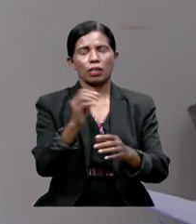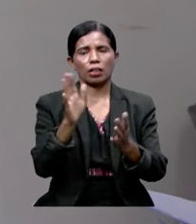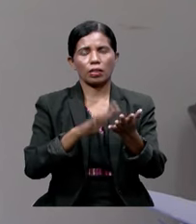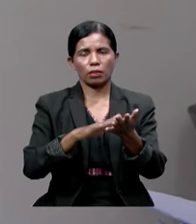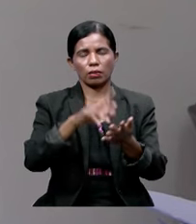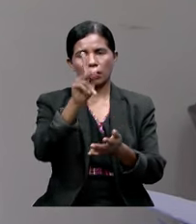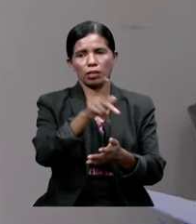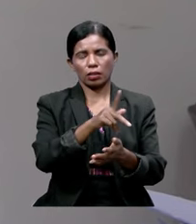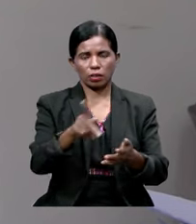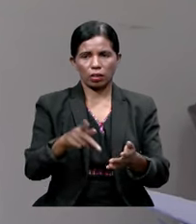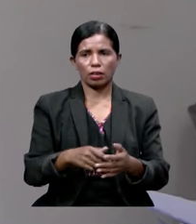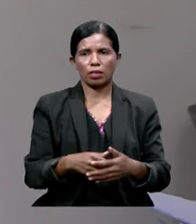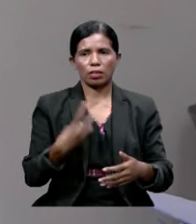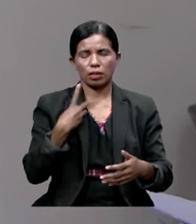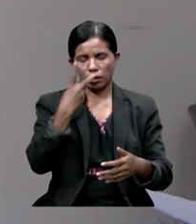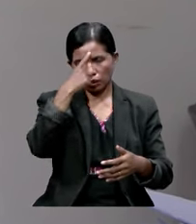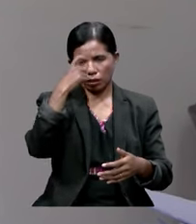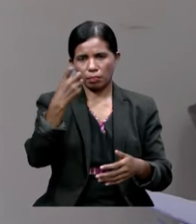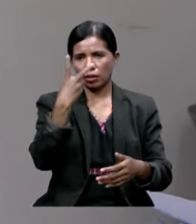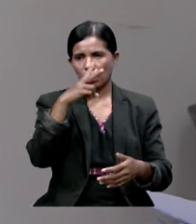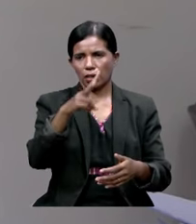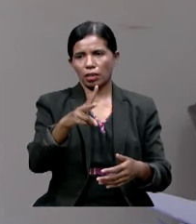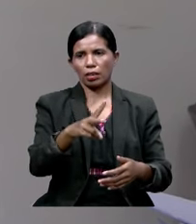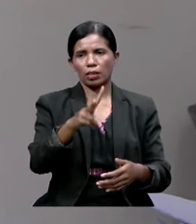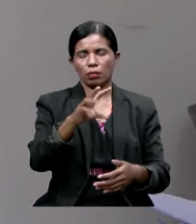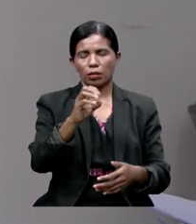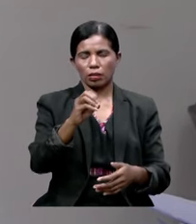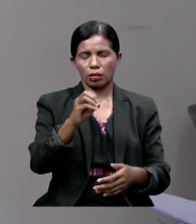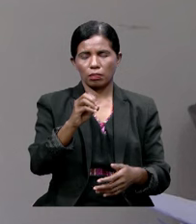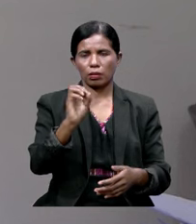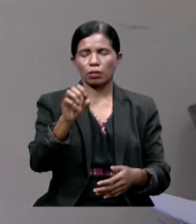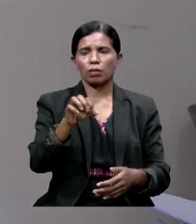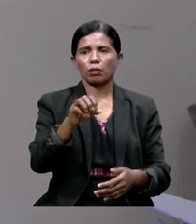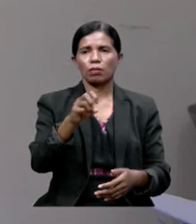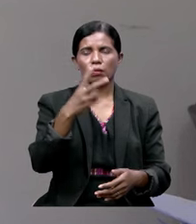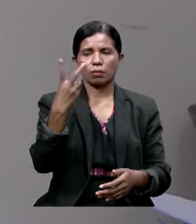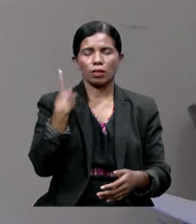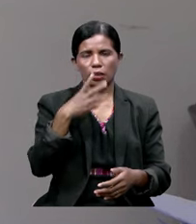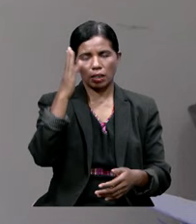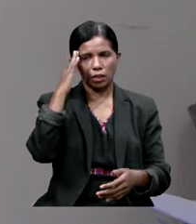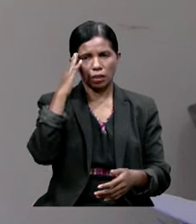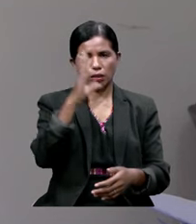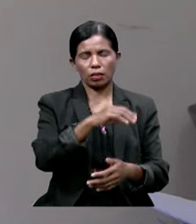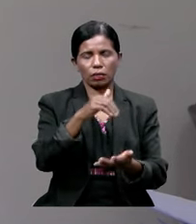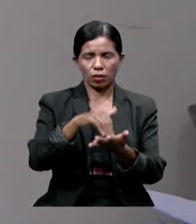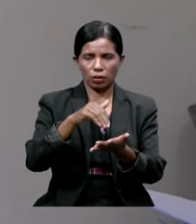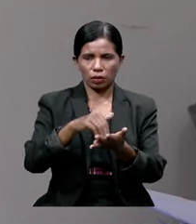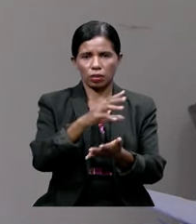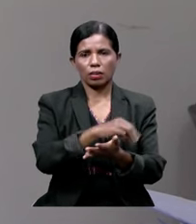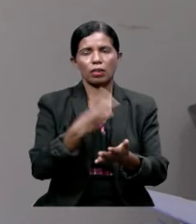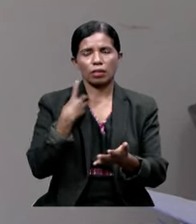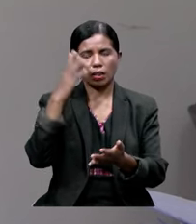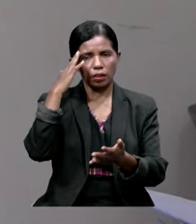kakoli inundação. Ne tamba iha 2012 kera ita detectau na hosi estudo plano mestre detectau na